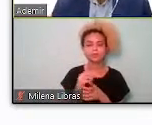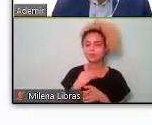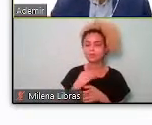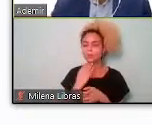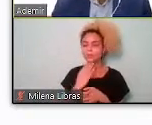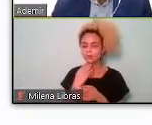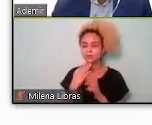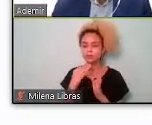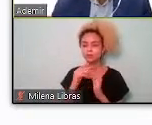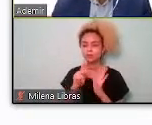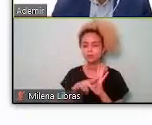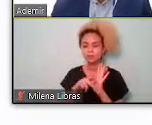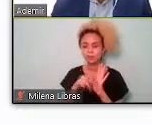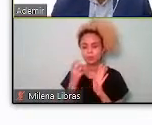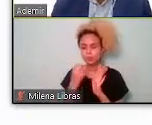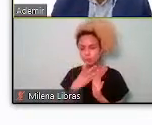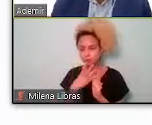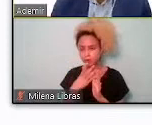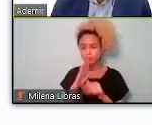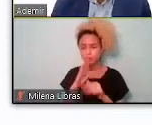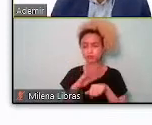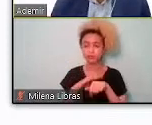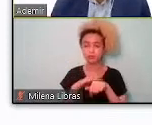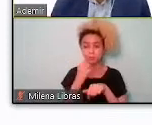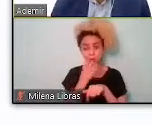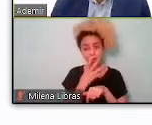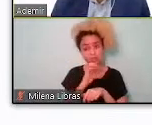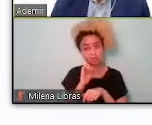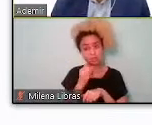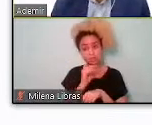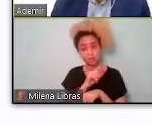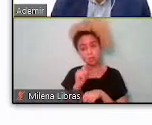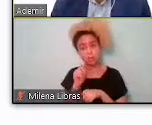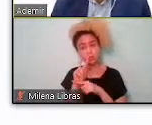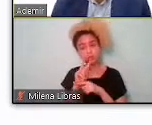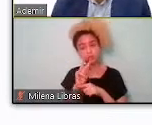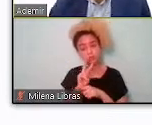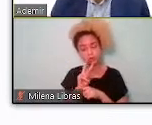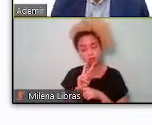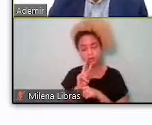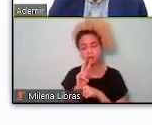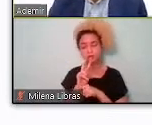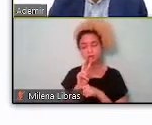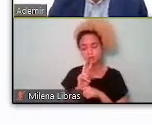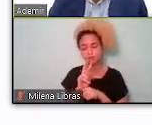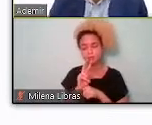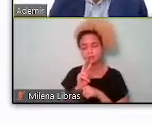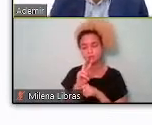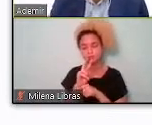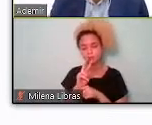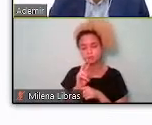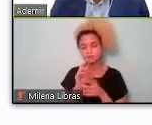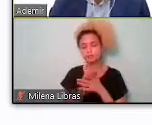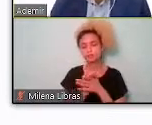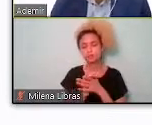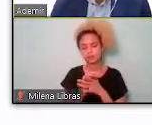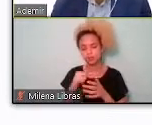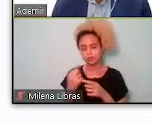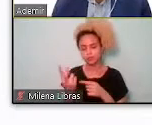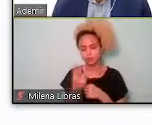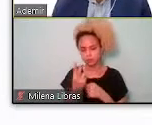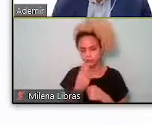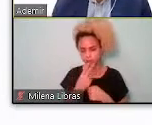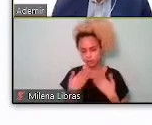projeto, uma boa execução, se não nos cuidarmos na nossa edificação, assim como nós cuidamos do nosso corpo